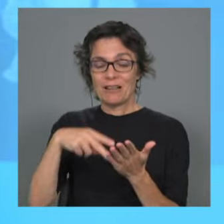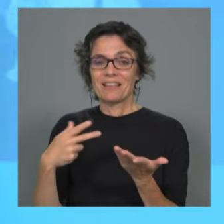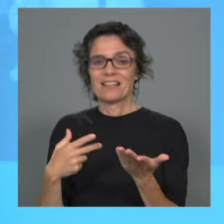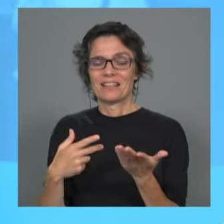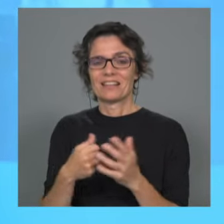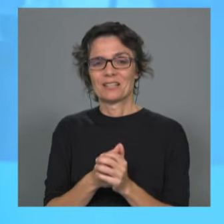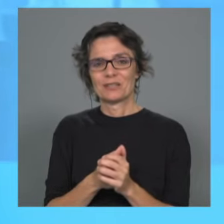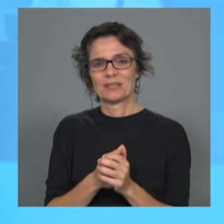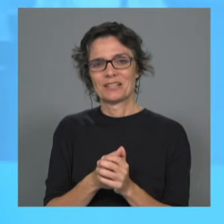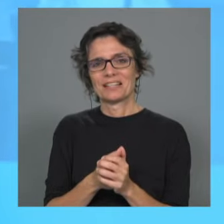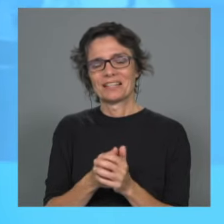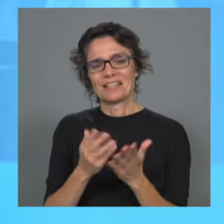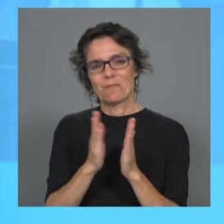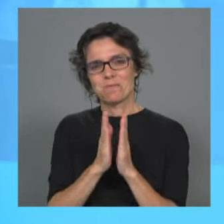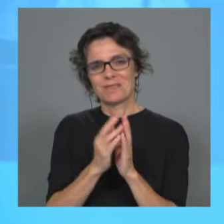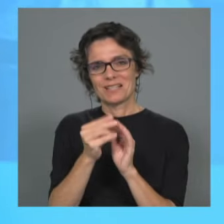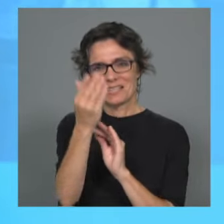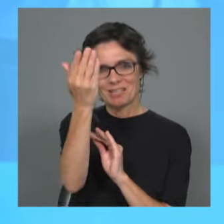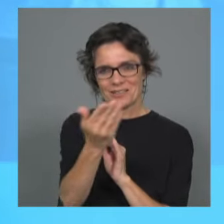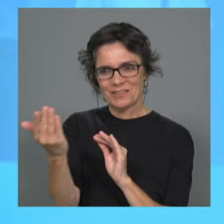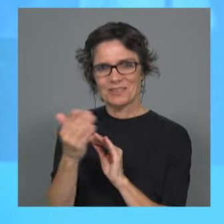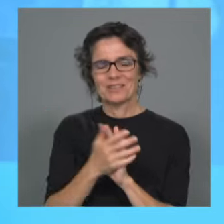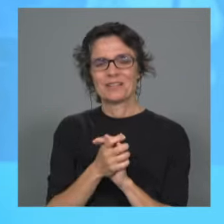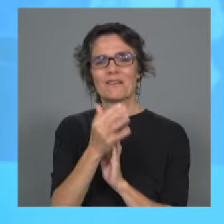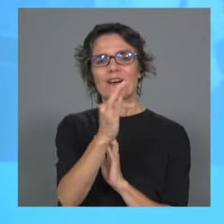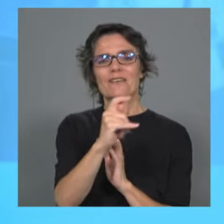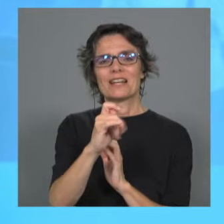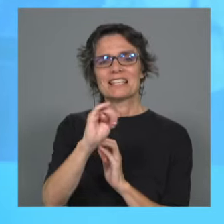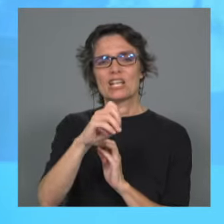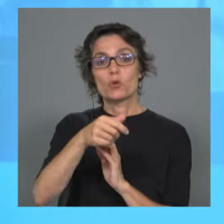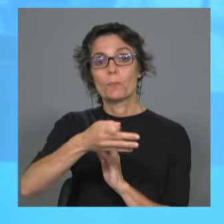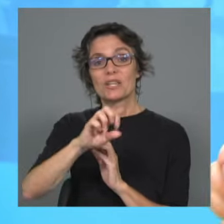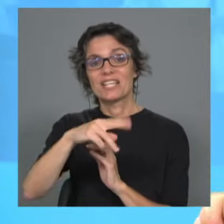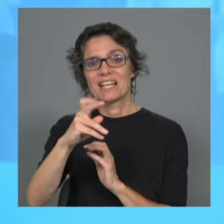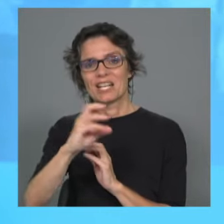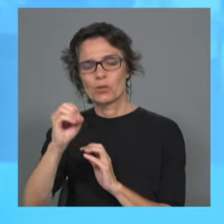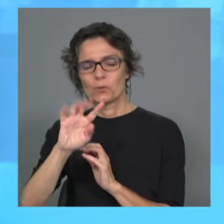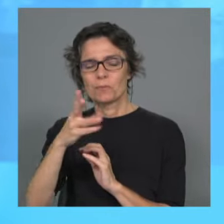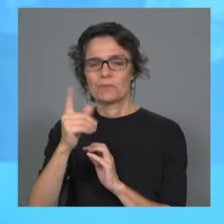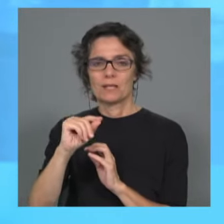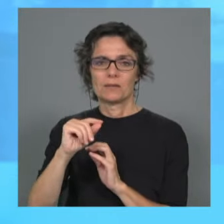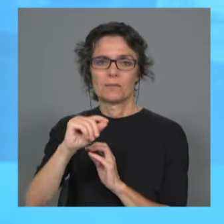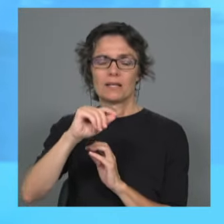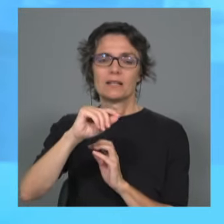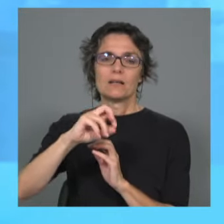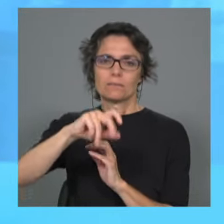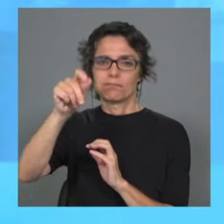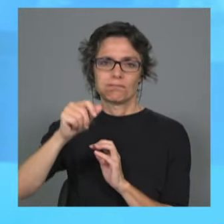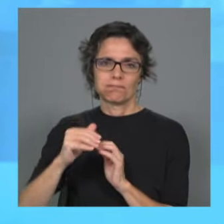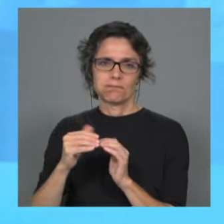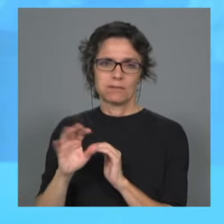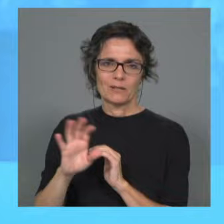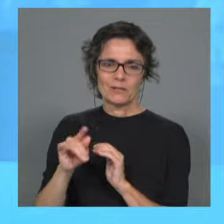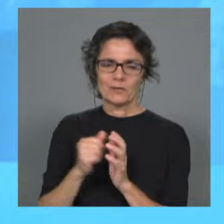concretamente aqui na Missa Nova do Frei Sérgio Pinheiro, mas em todas as Eucaristias deste país. Obrigado pela